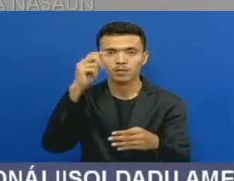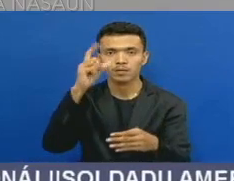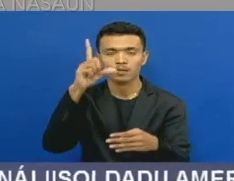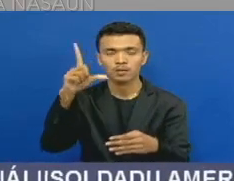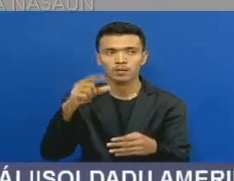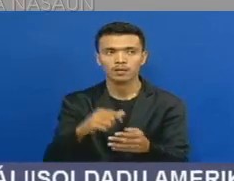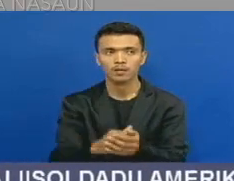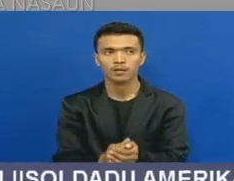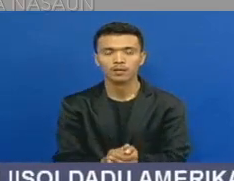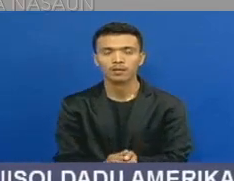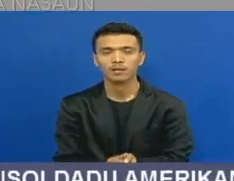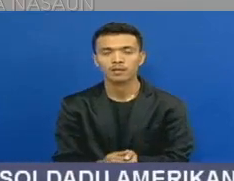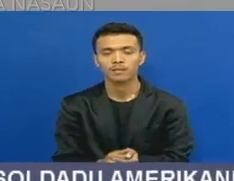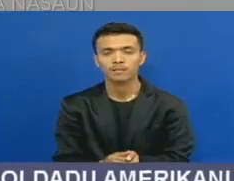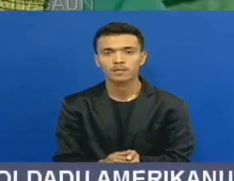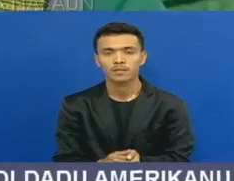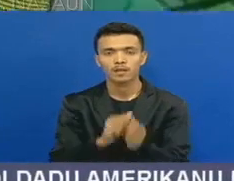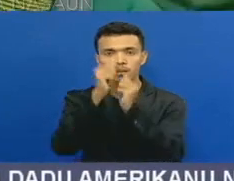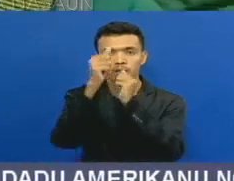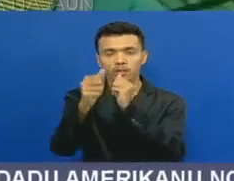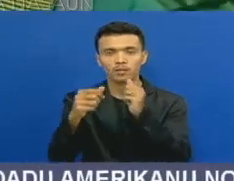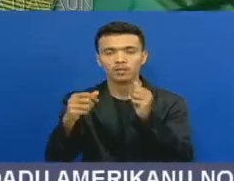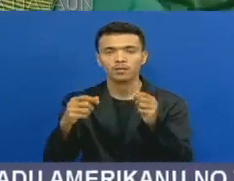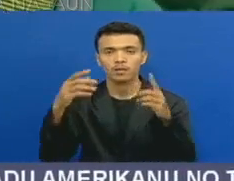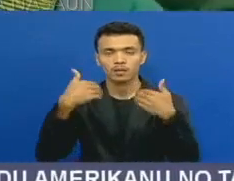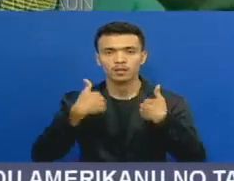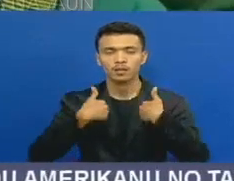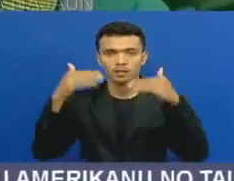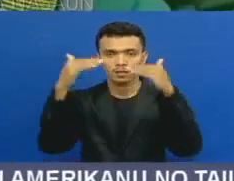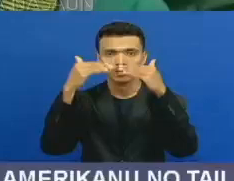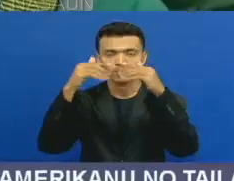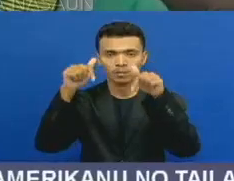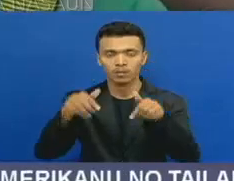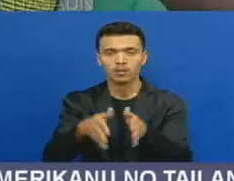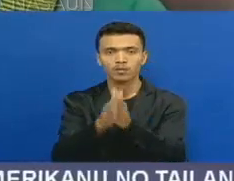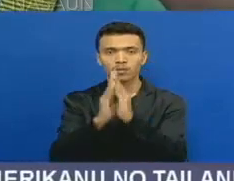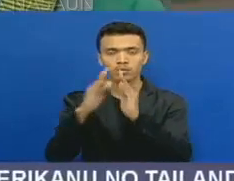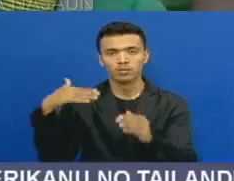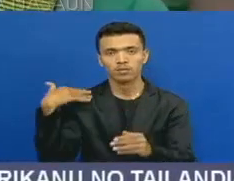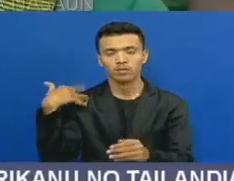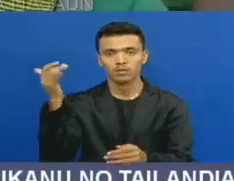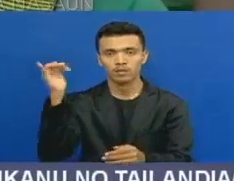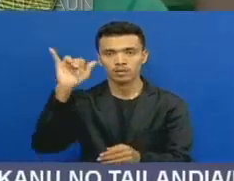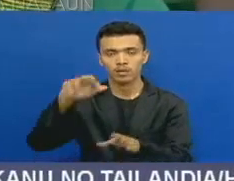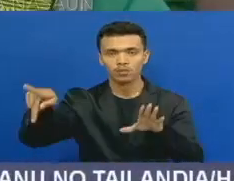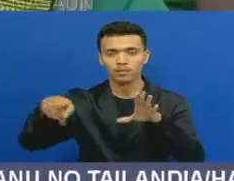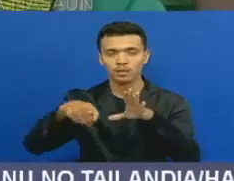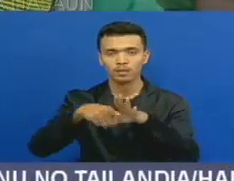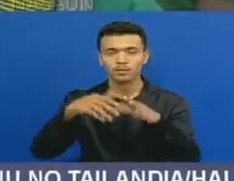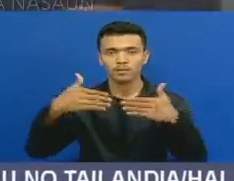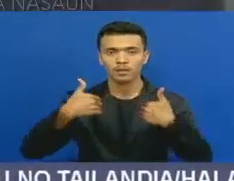Civil, Benjamin Opter Martins, ne behatou palestra e a conferência ne. Russo foi ensaicira, a tu participa ativo